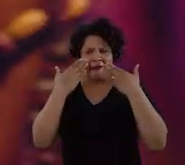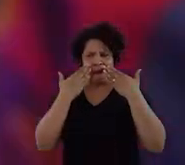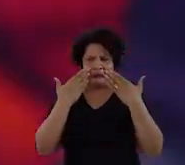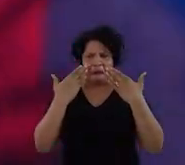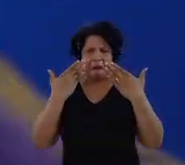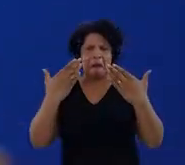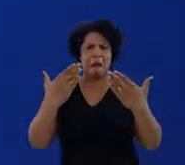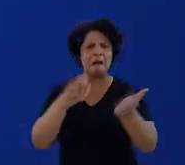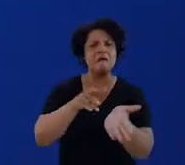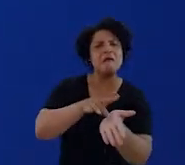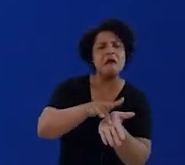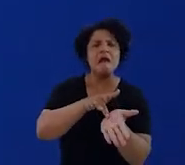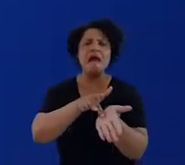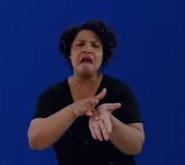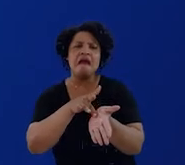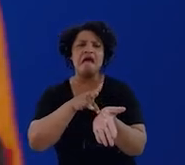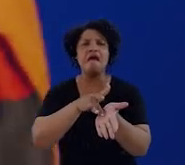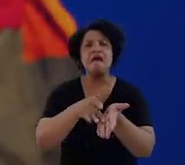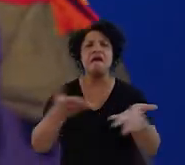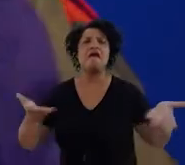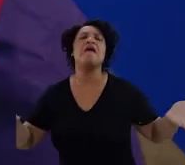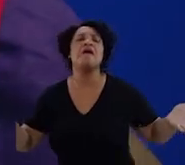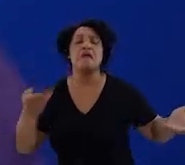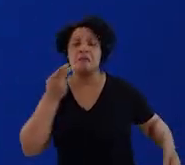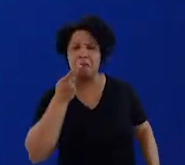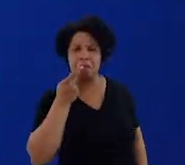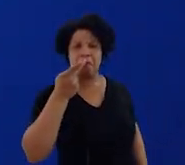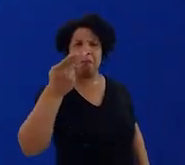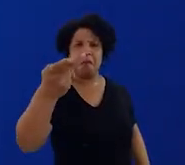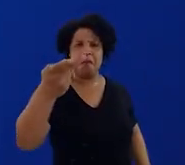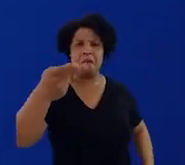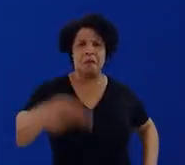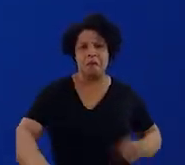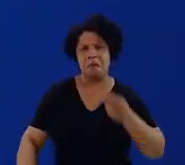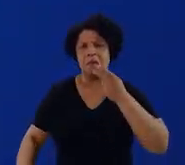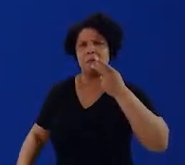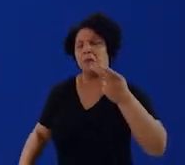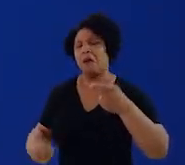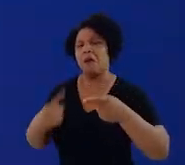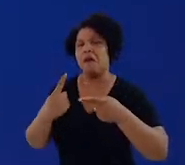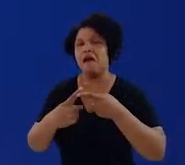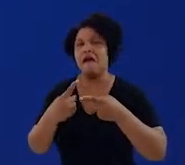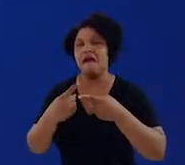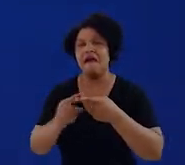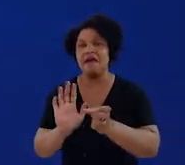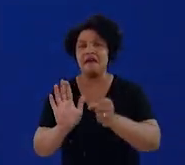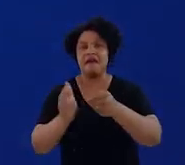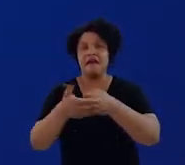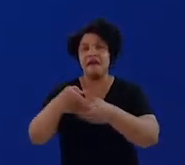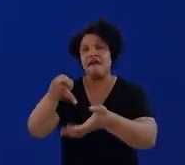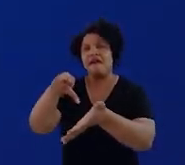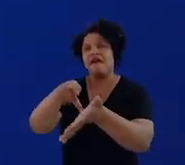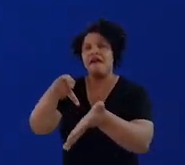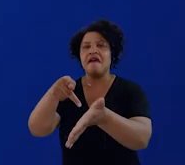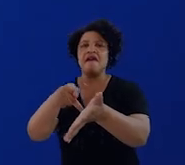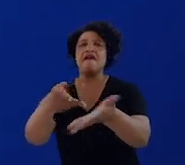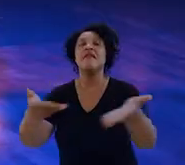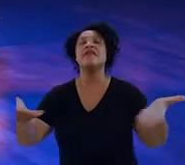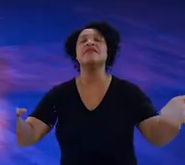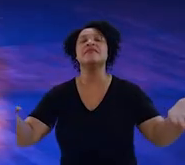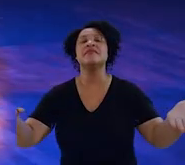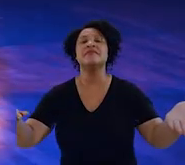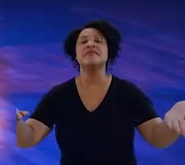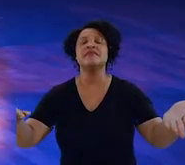Foda-se. Foda-se. É que eles esconderam as verdades.